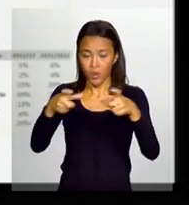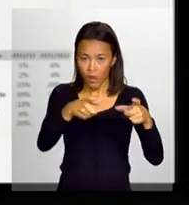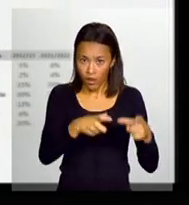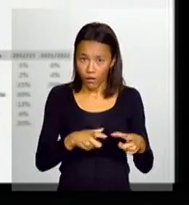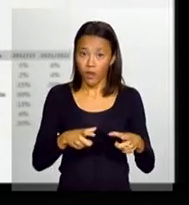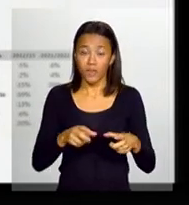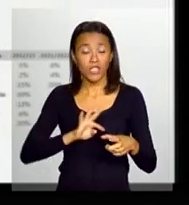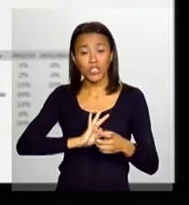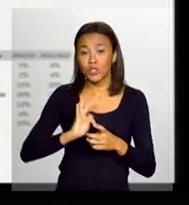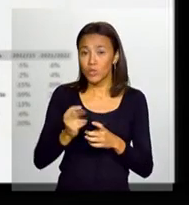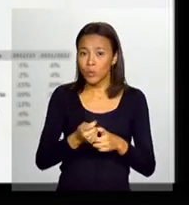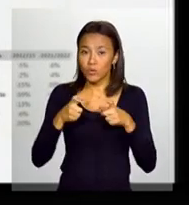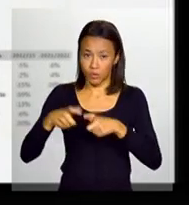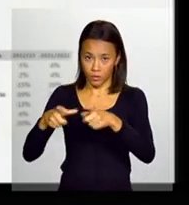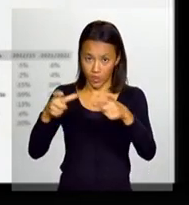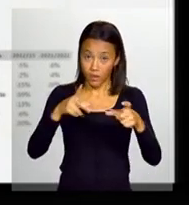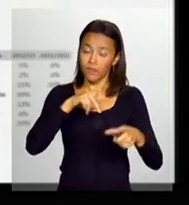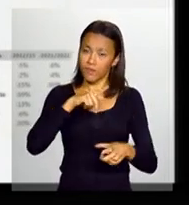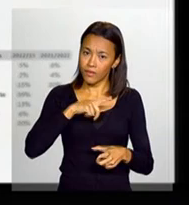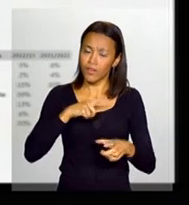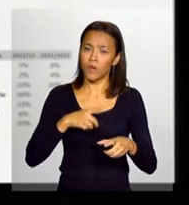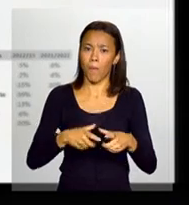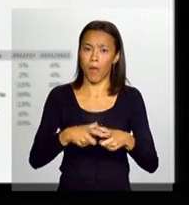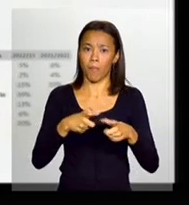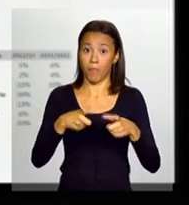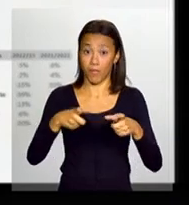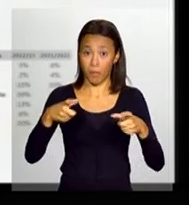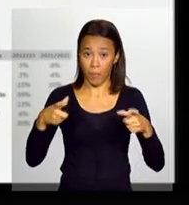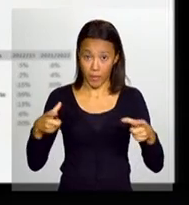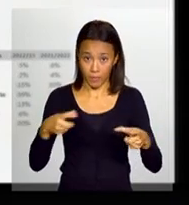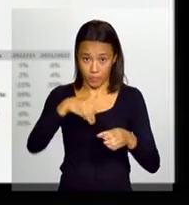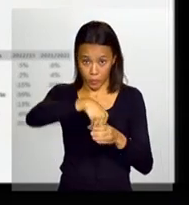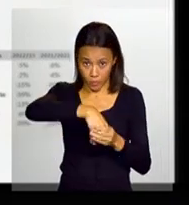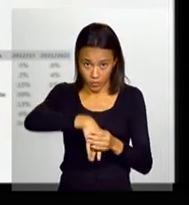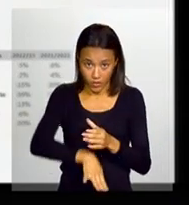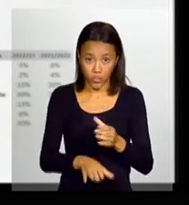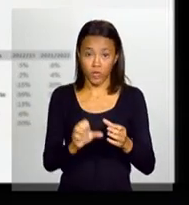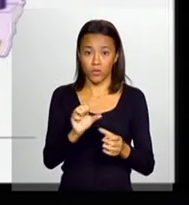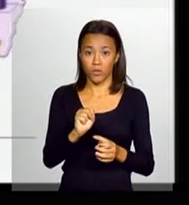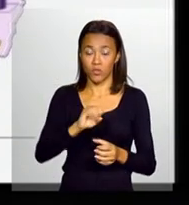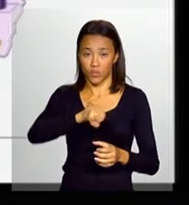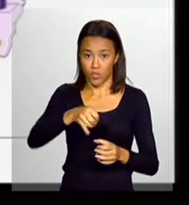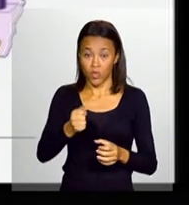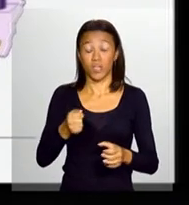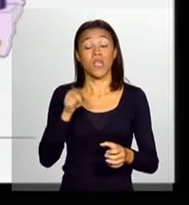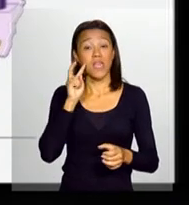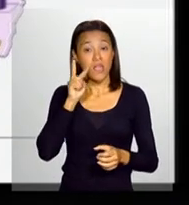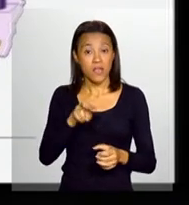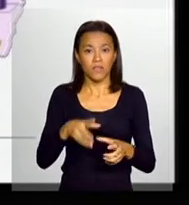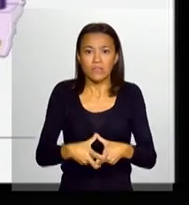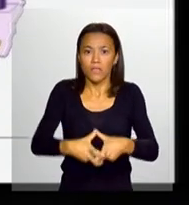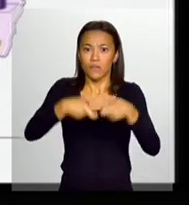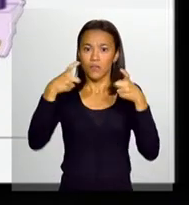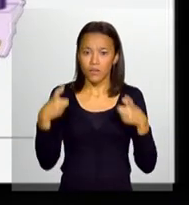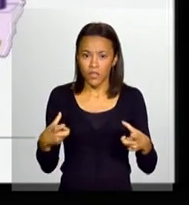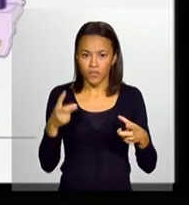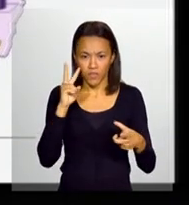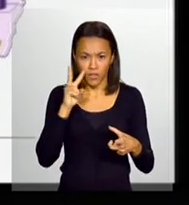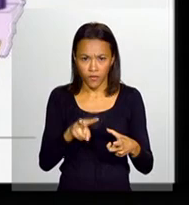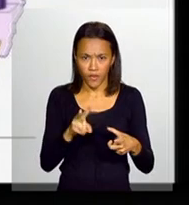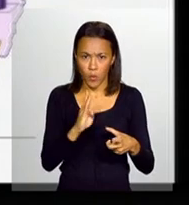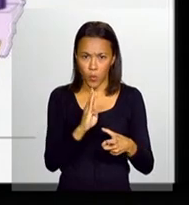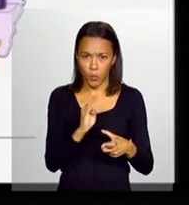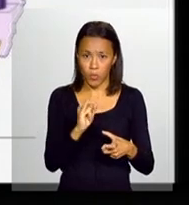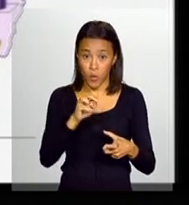todas as regiões do estado é previsto um grande crescimento. O problema é que esse grande crescimento, quando a gente coloca a linha do bioma